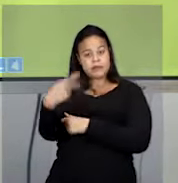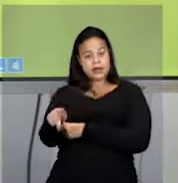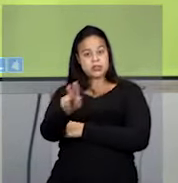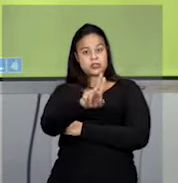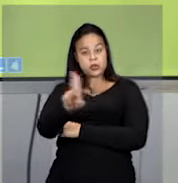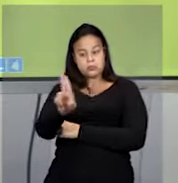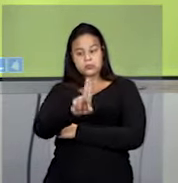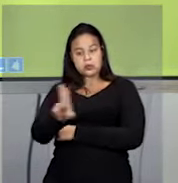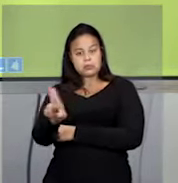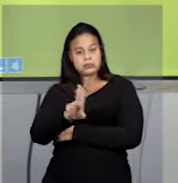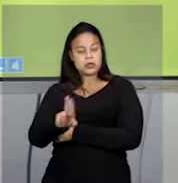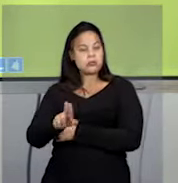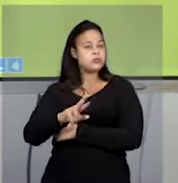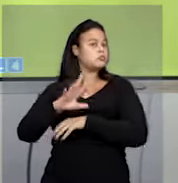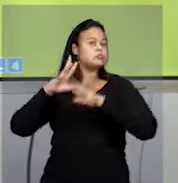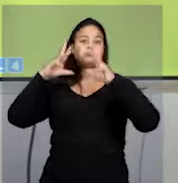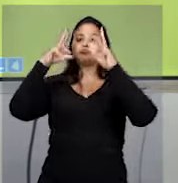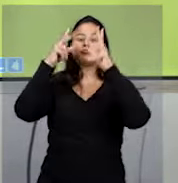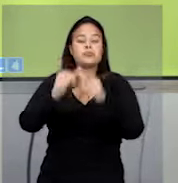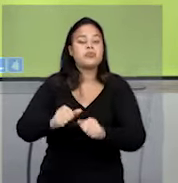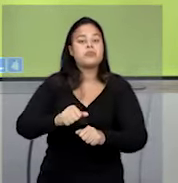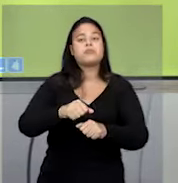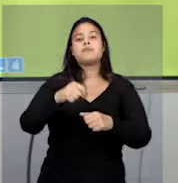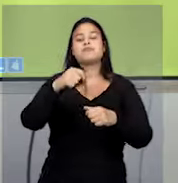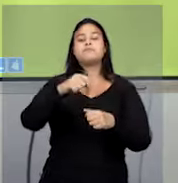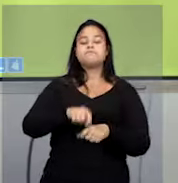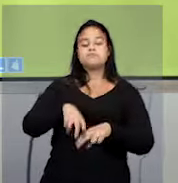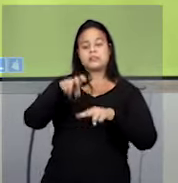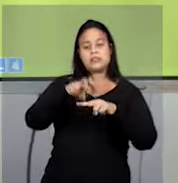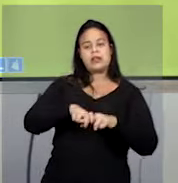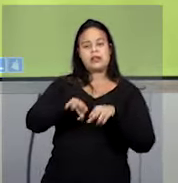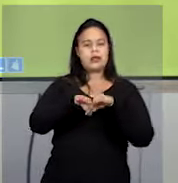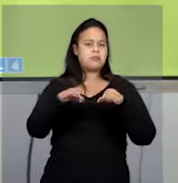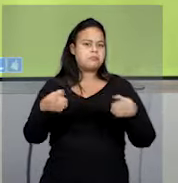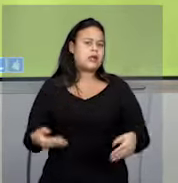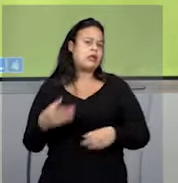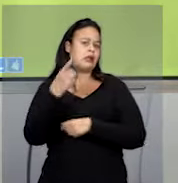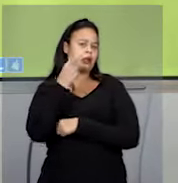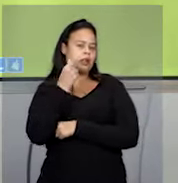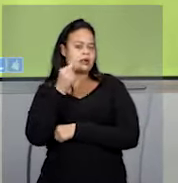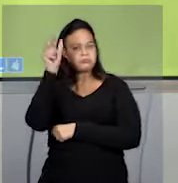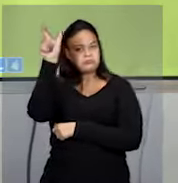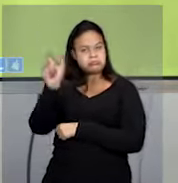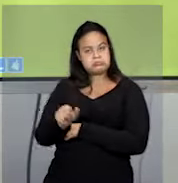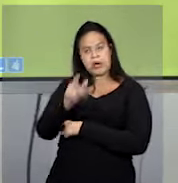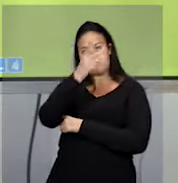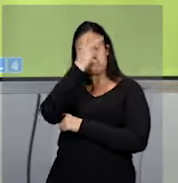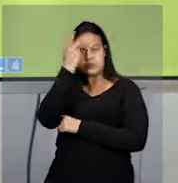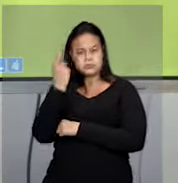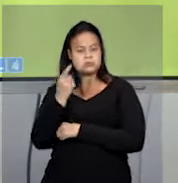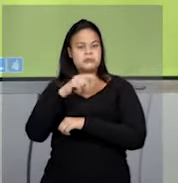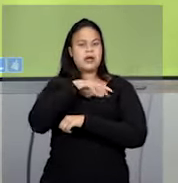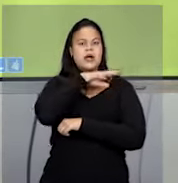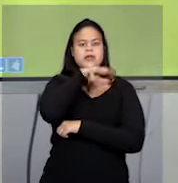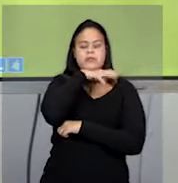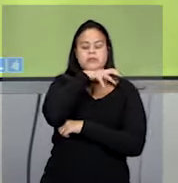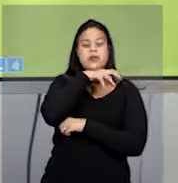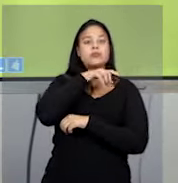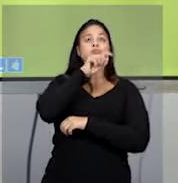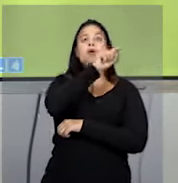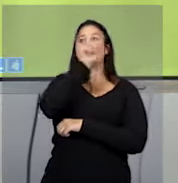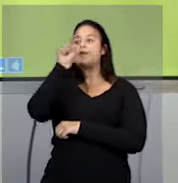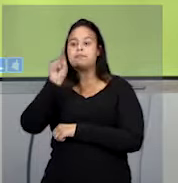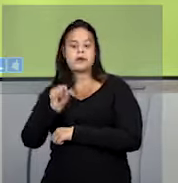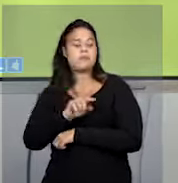nome? Nome, todas as coisas são nomeadas. Cadeira, mesa, lápis, pessoa, animal, tudo é nomeado. Então, tudo